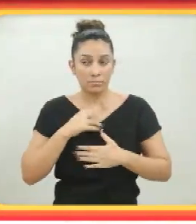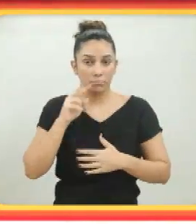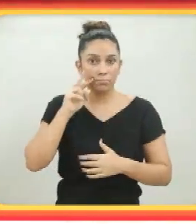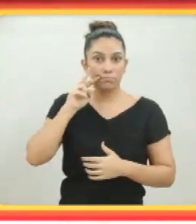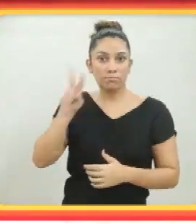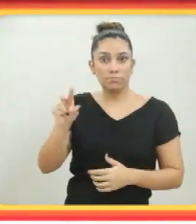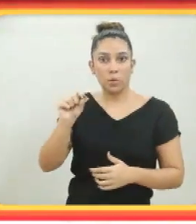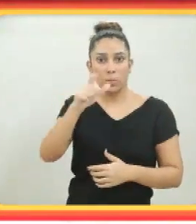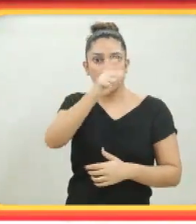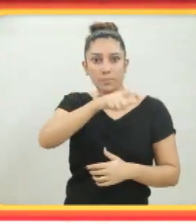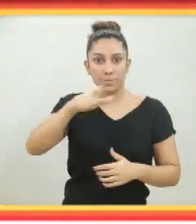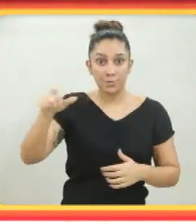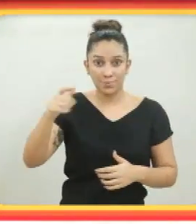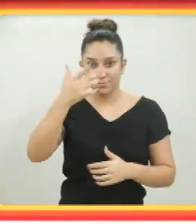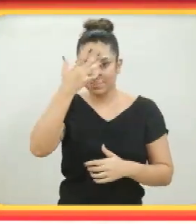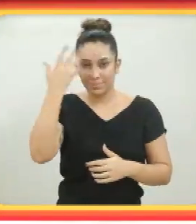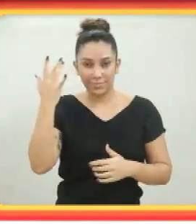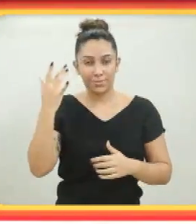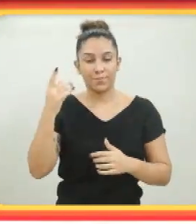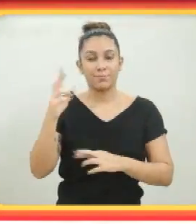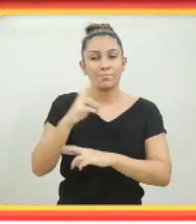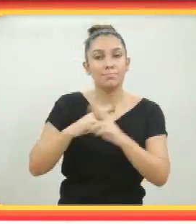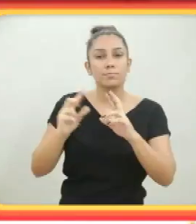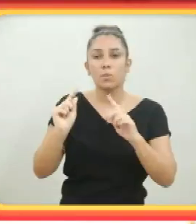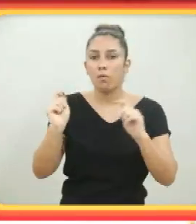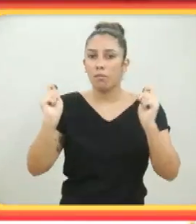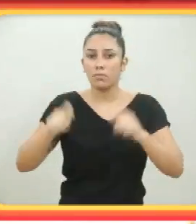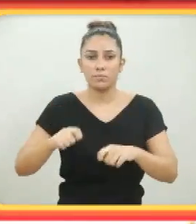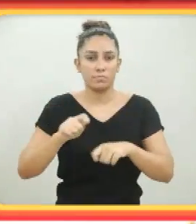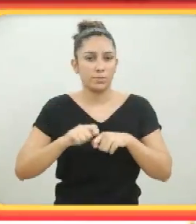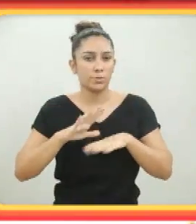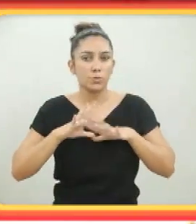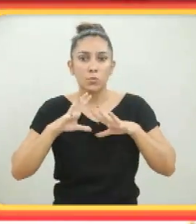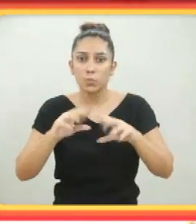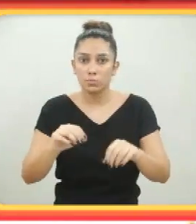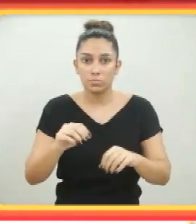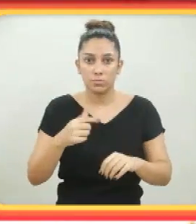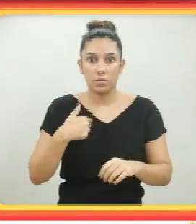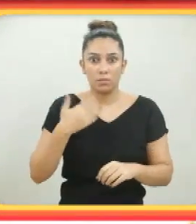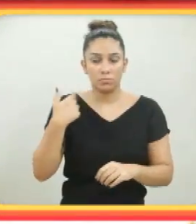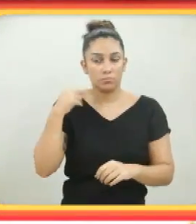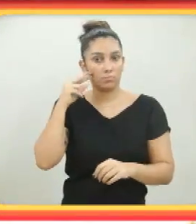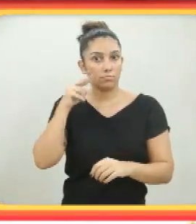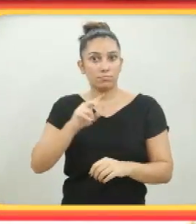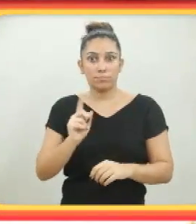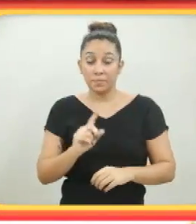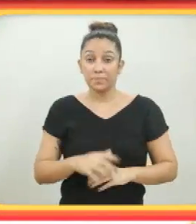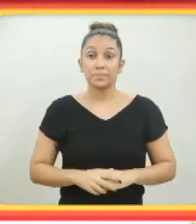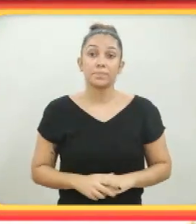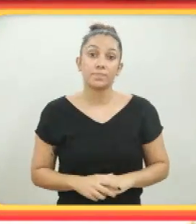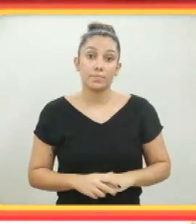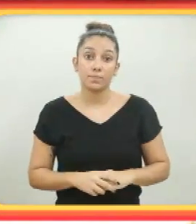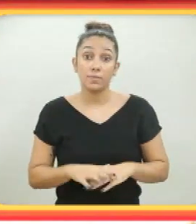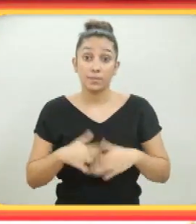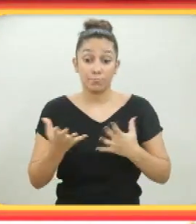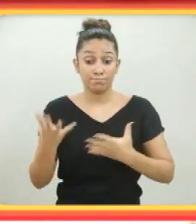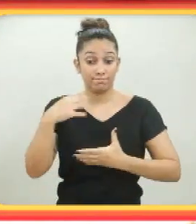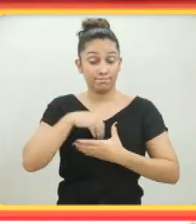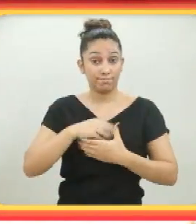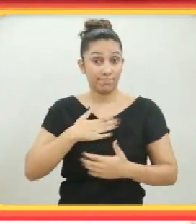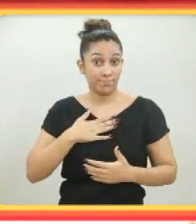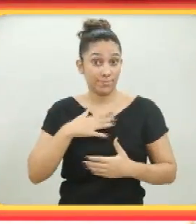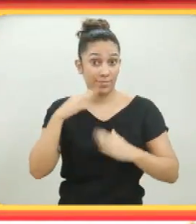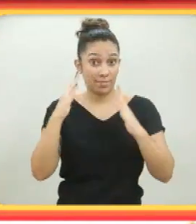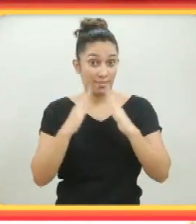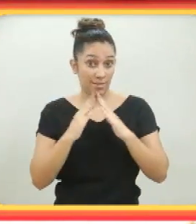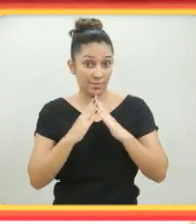autodidata, assim. Então, isso eu aprendi muito com ela. Quando eu era criança, eu não tinha noção disso, do nanismo, nem nada. Para